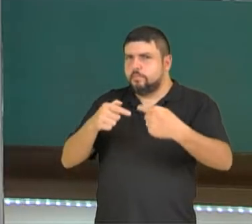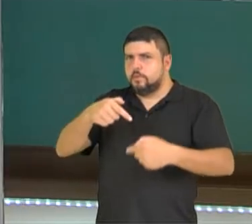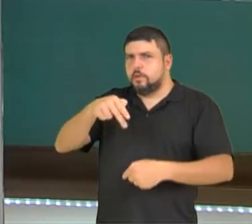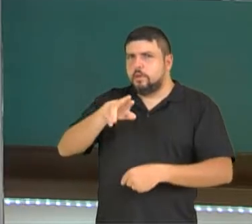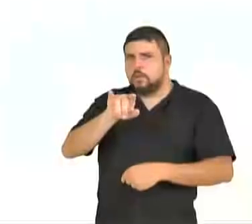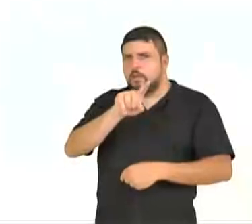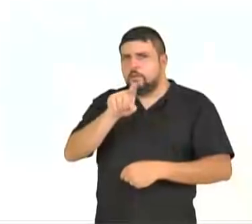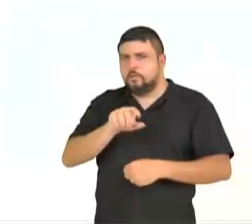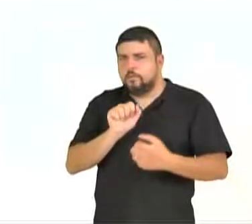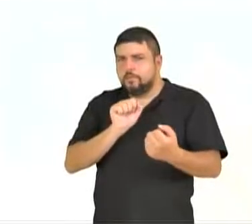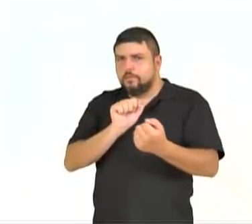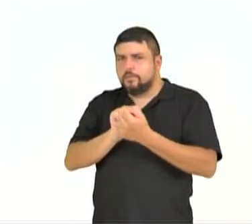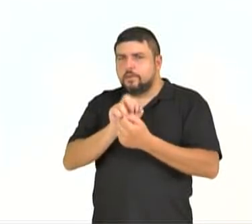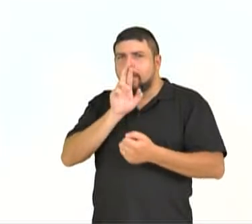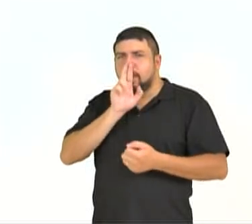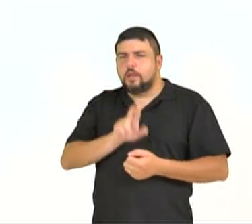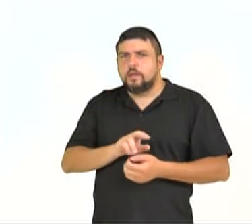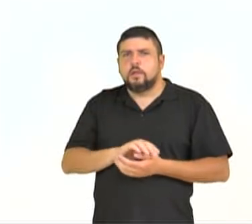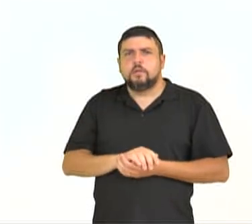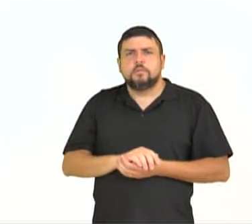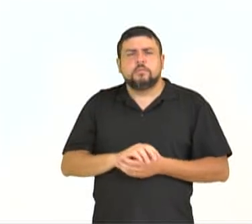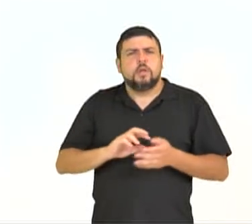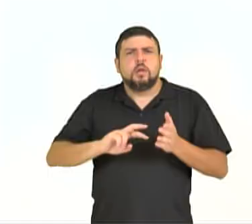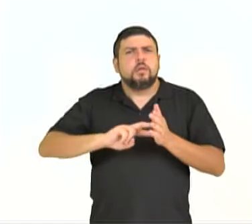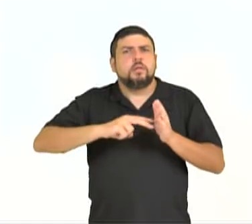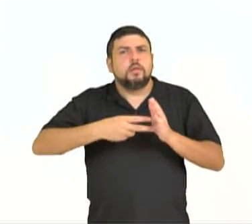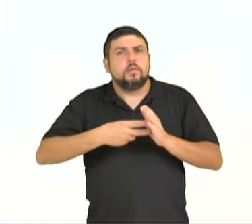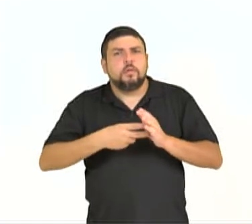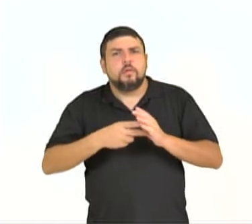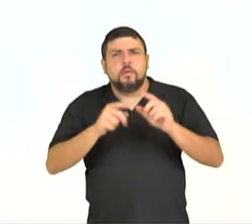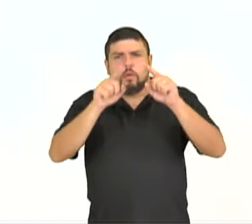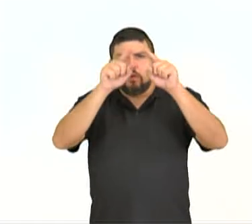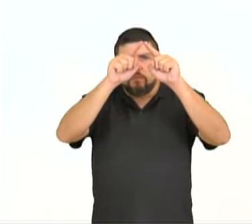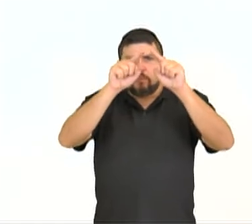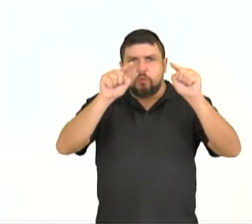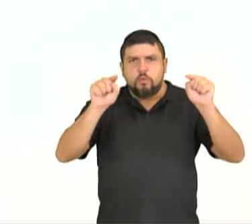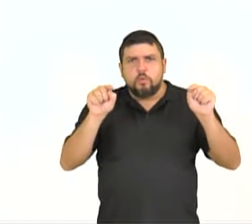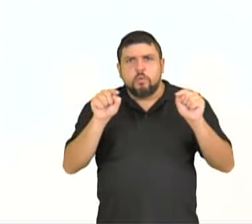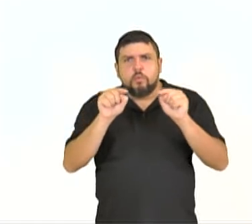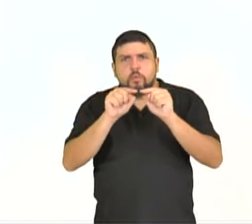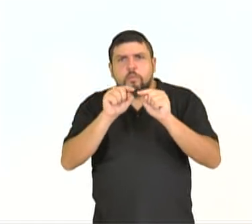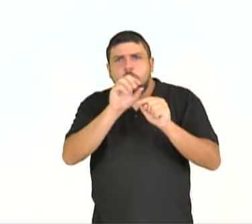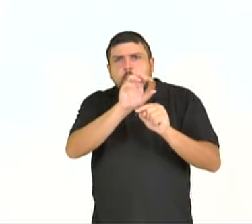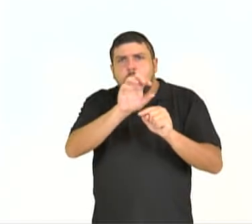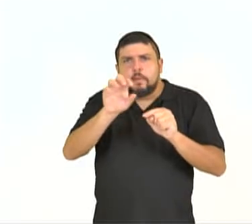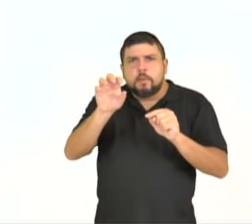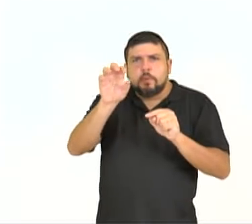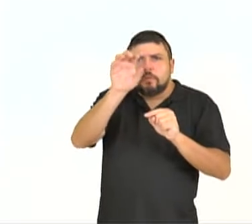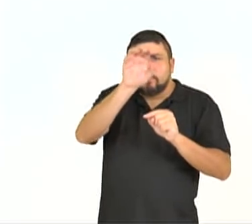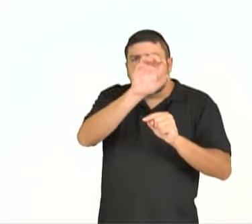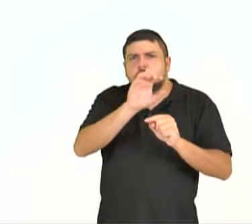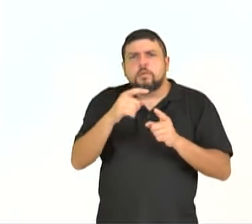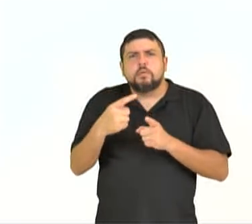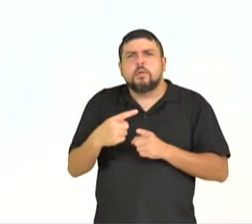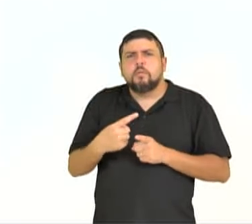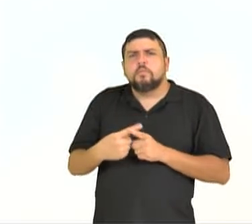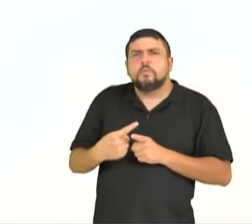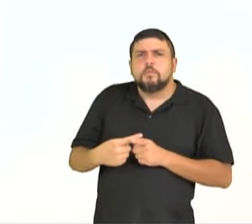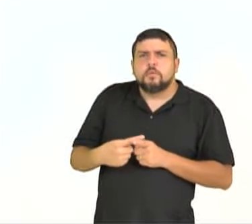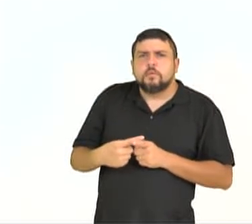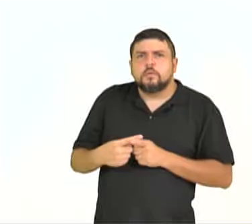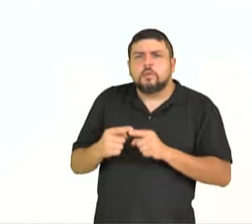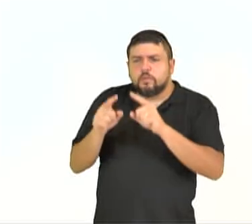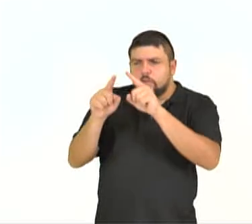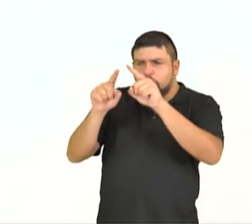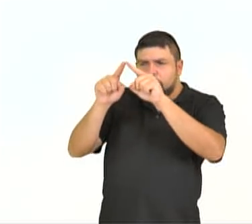juntos. O que significa a imagem fragmentada em forma de gota? Qual é o sentido dessa gota ser formada